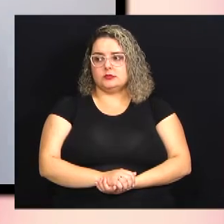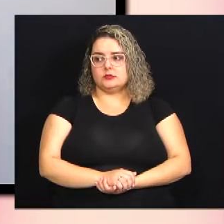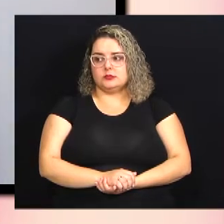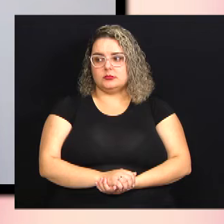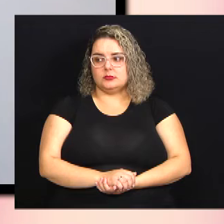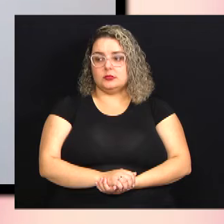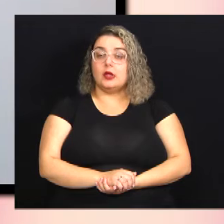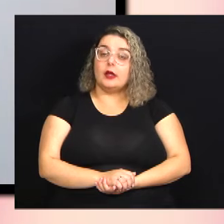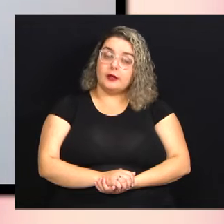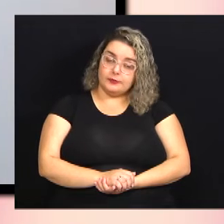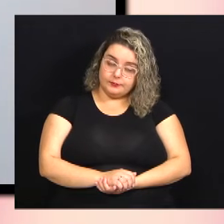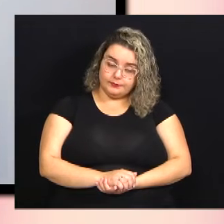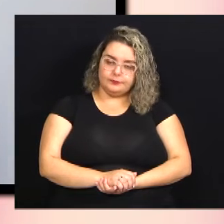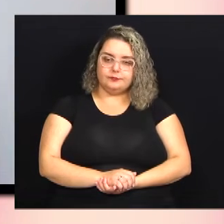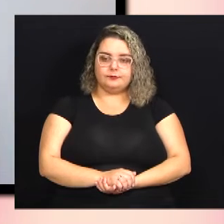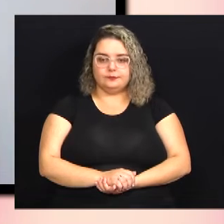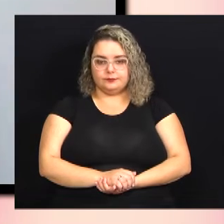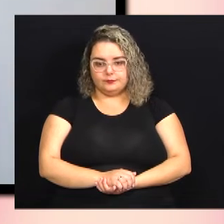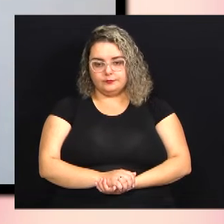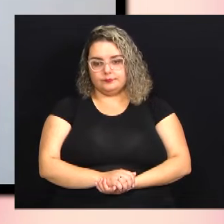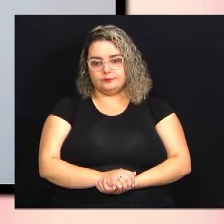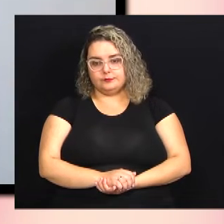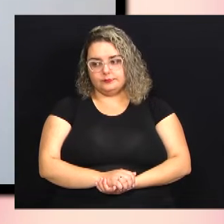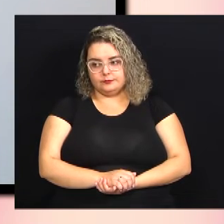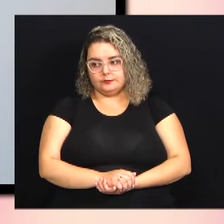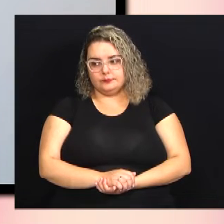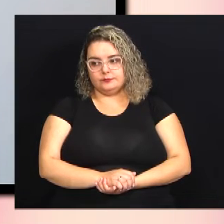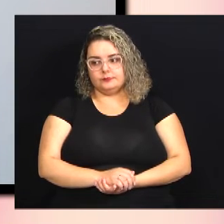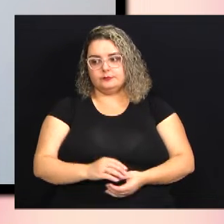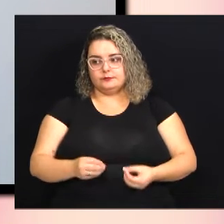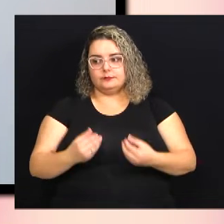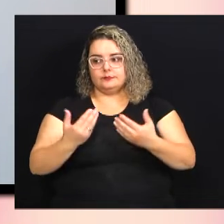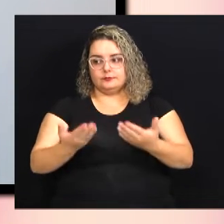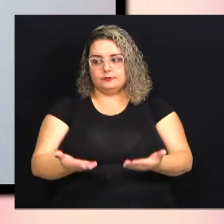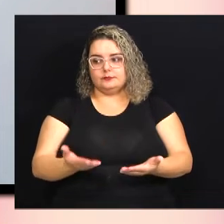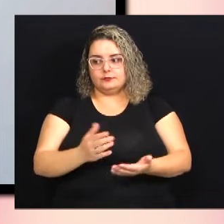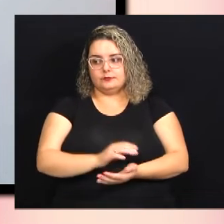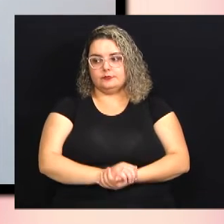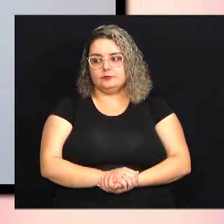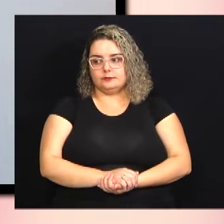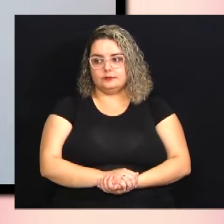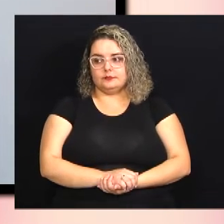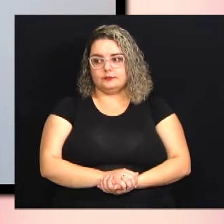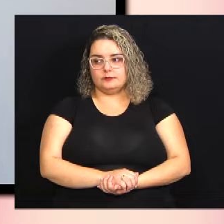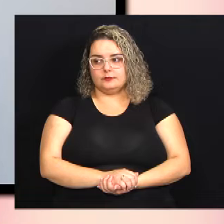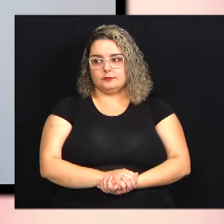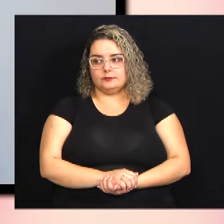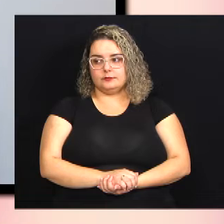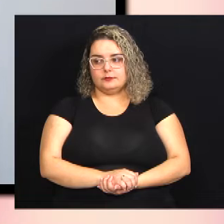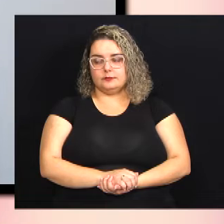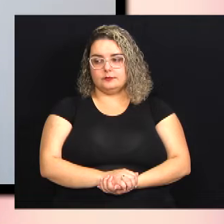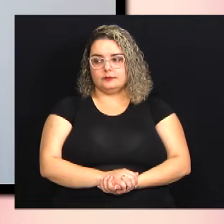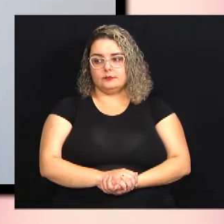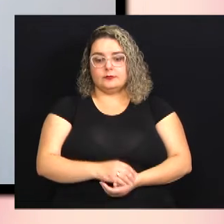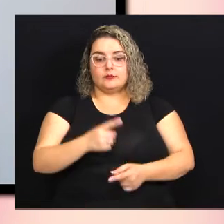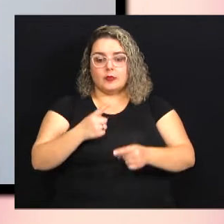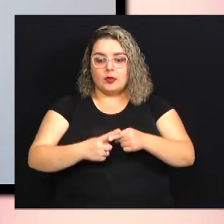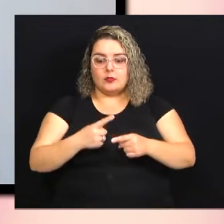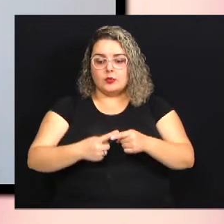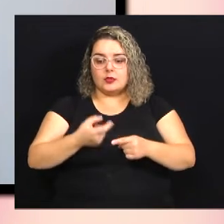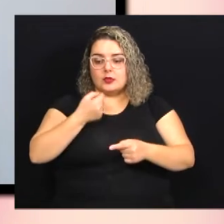É, porque é uma coisa que é colocado sempre, né? Assim, mas por que eu vou